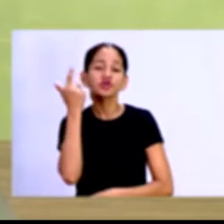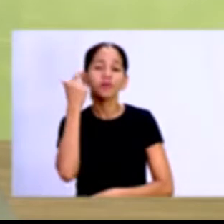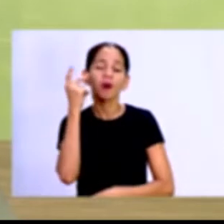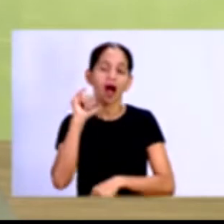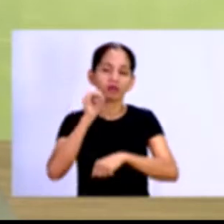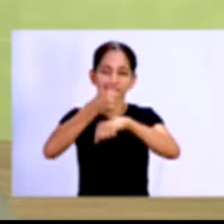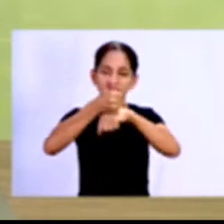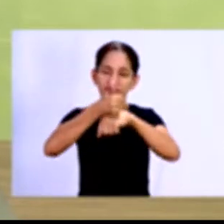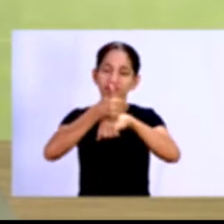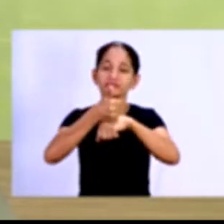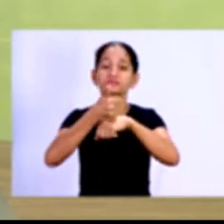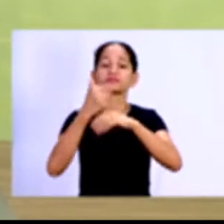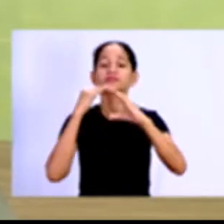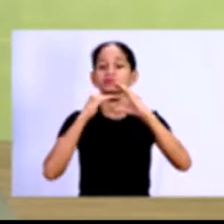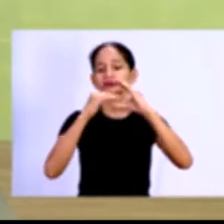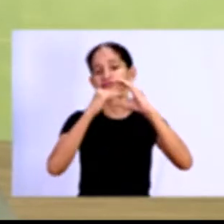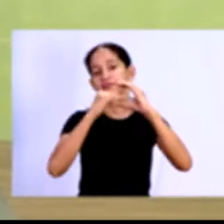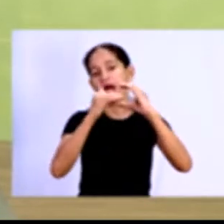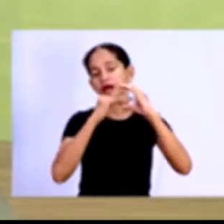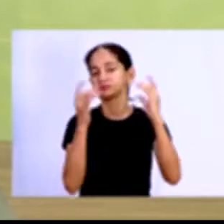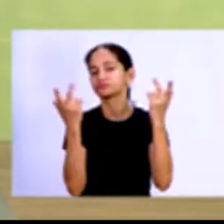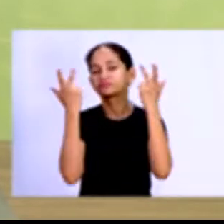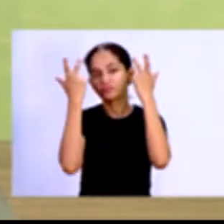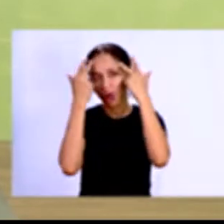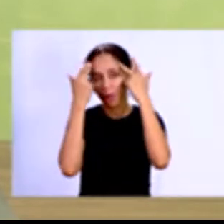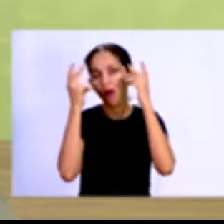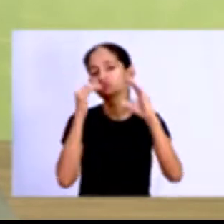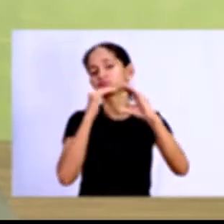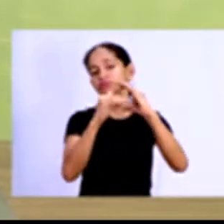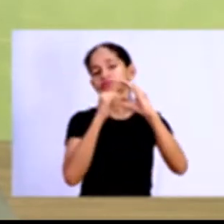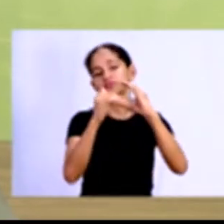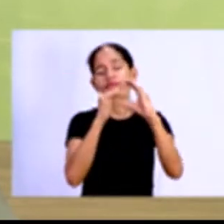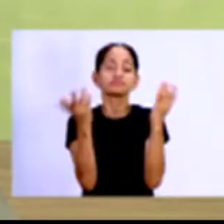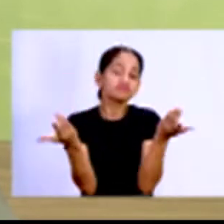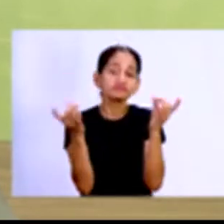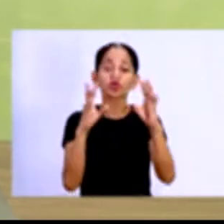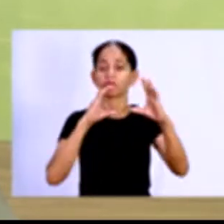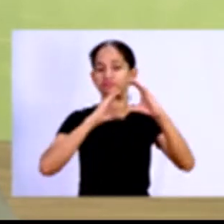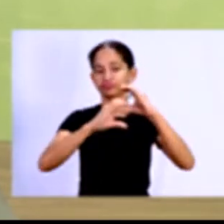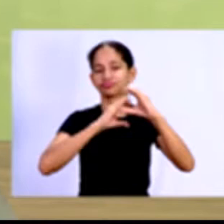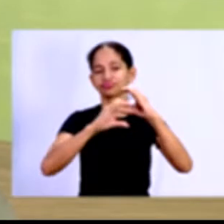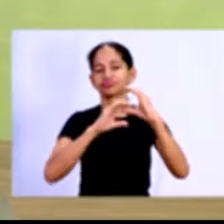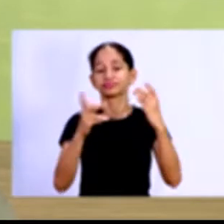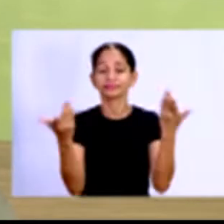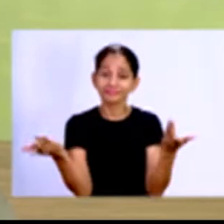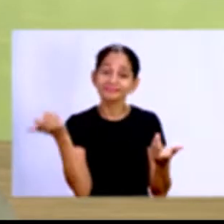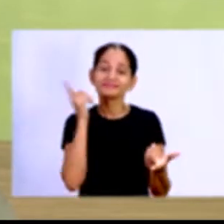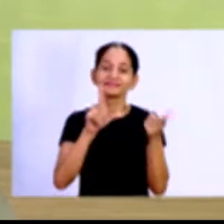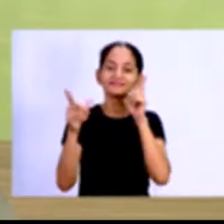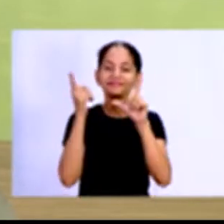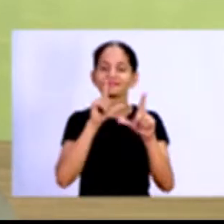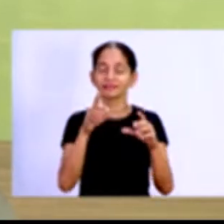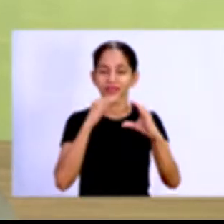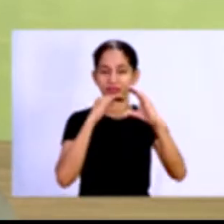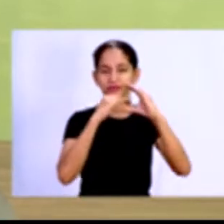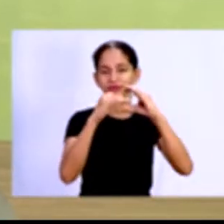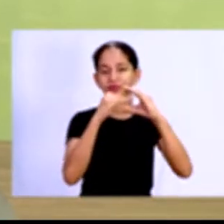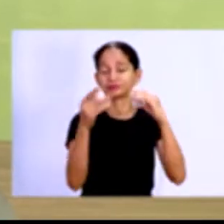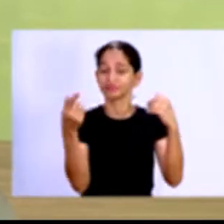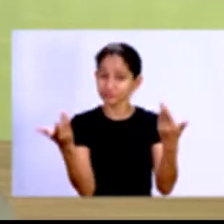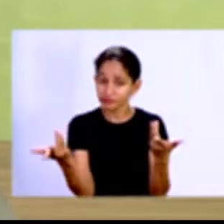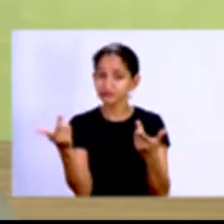né, o e-mail, desculpa. O e-mail é um meio de comunicação. Para 87%